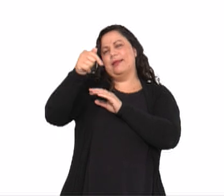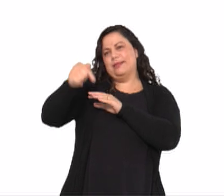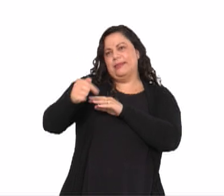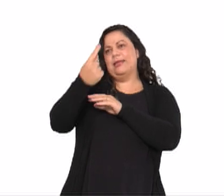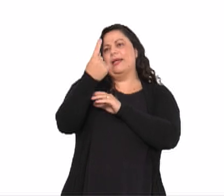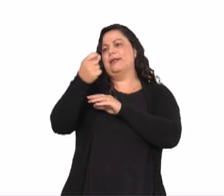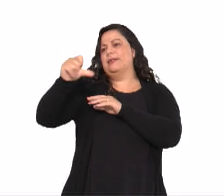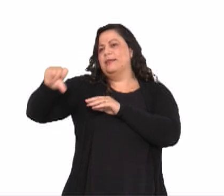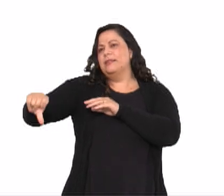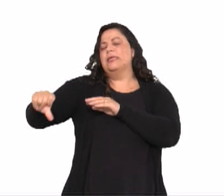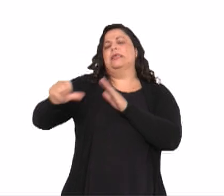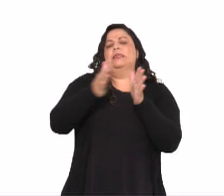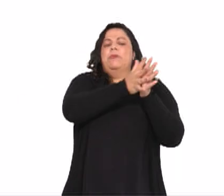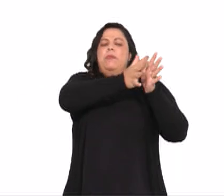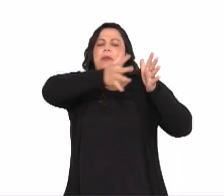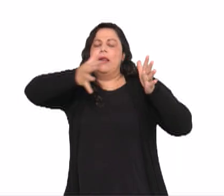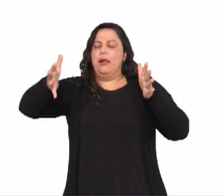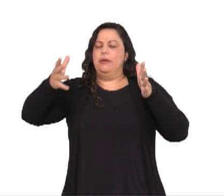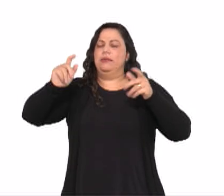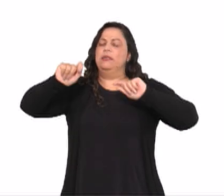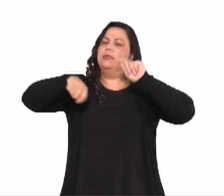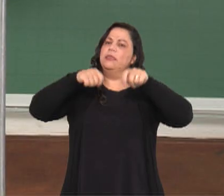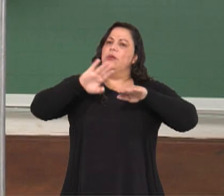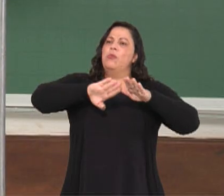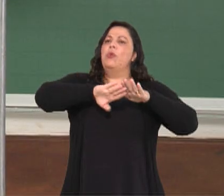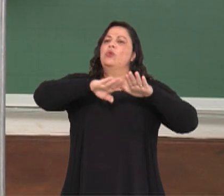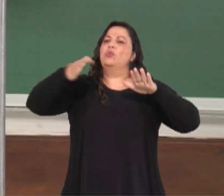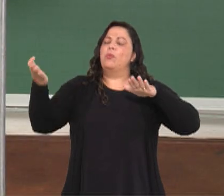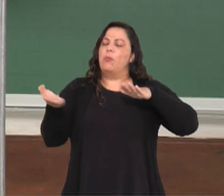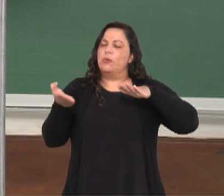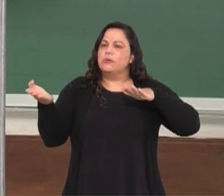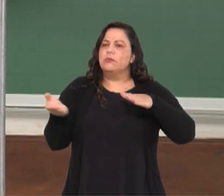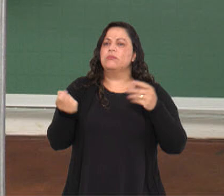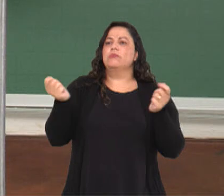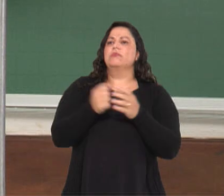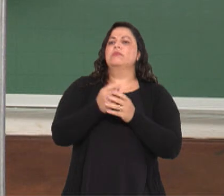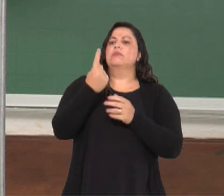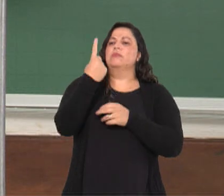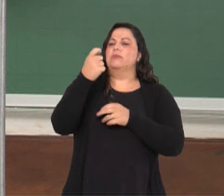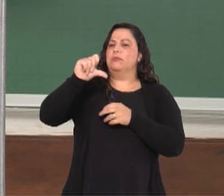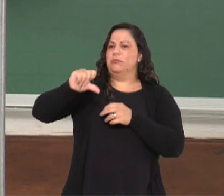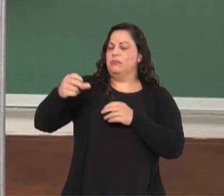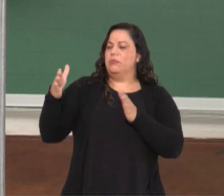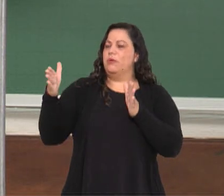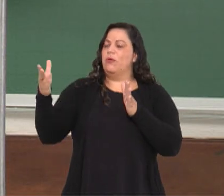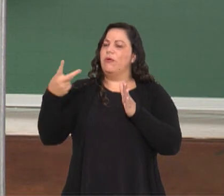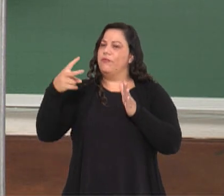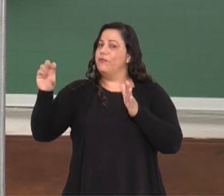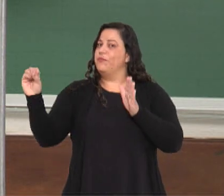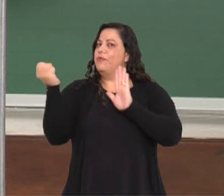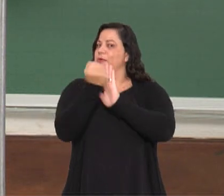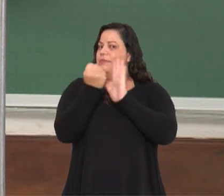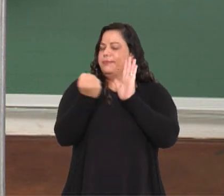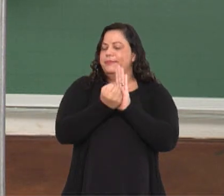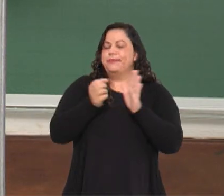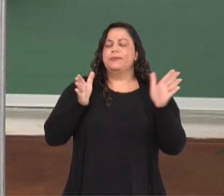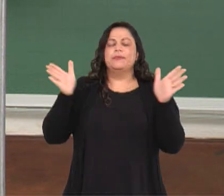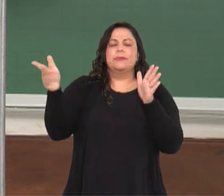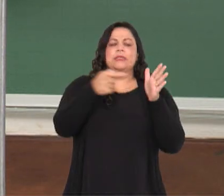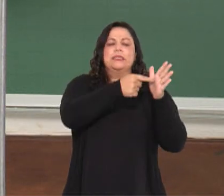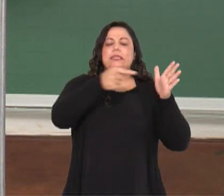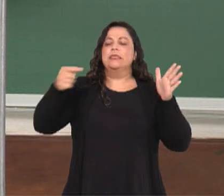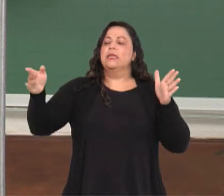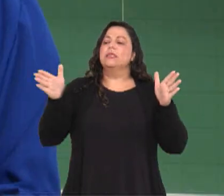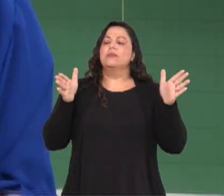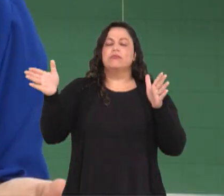século XIX até o século XX, certo? E aí nós temos os ciclos econômicos dentro desses dois períodos